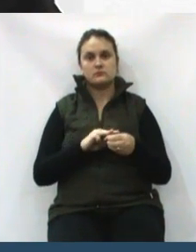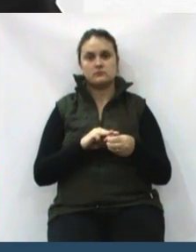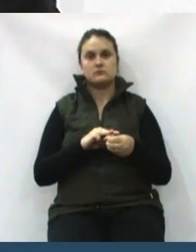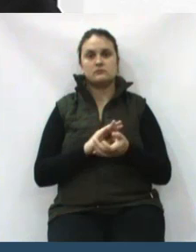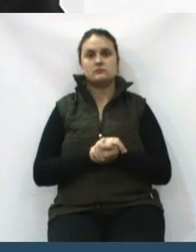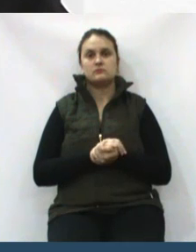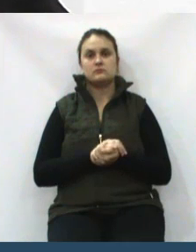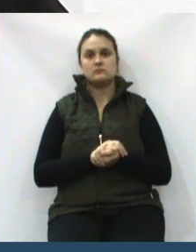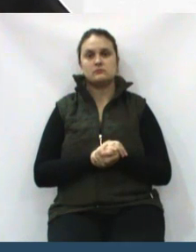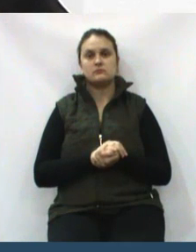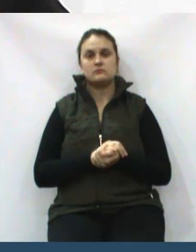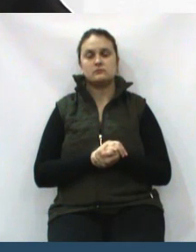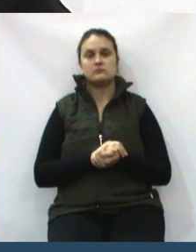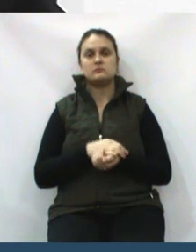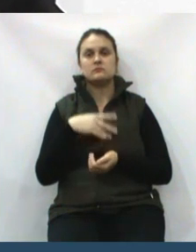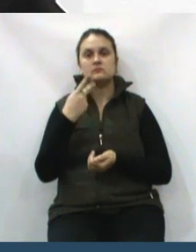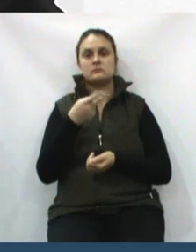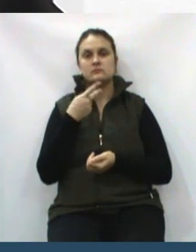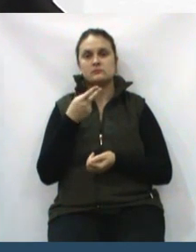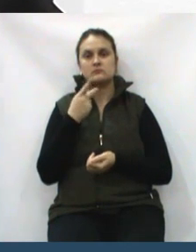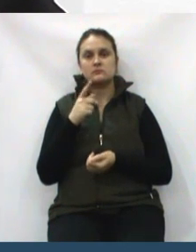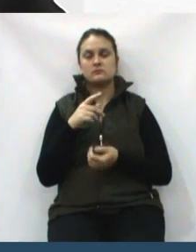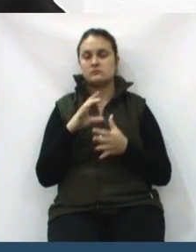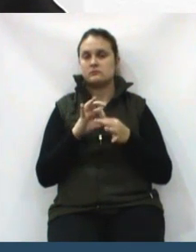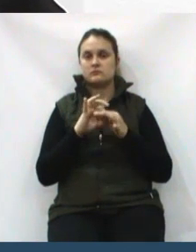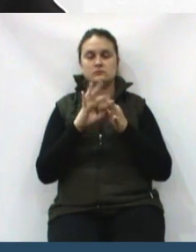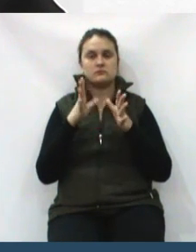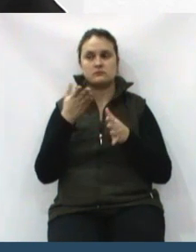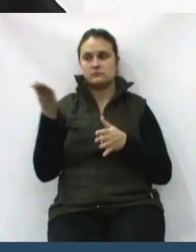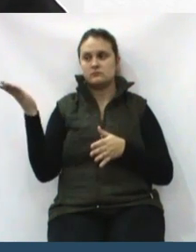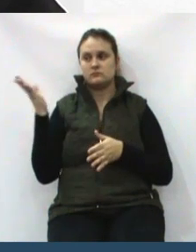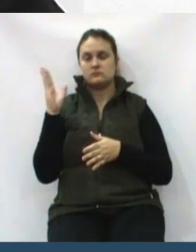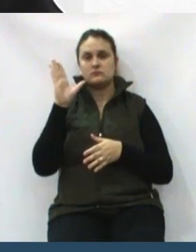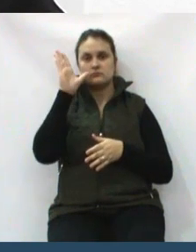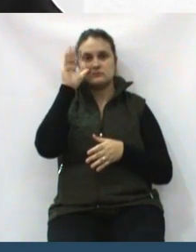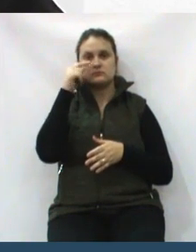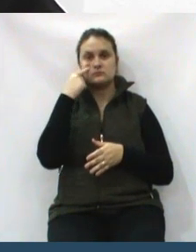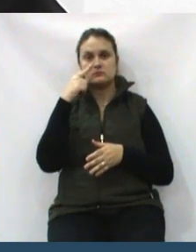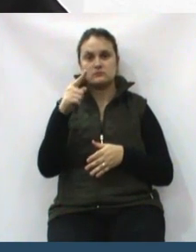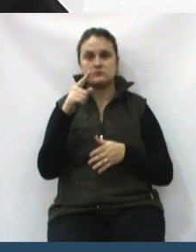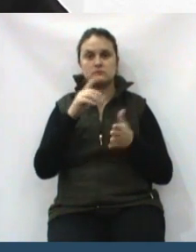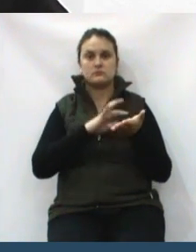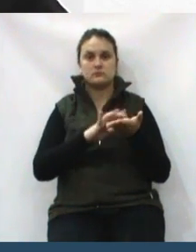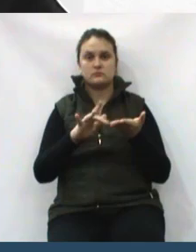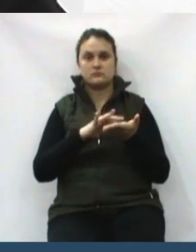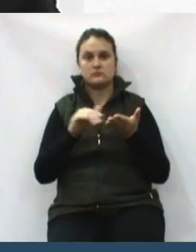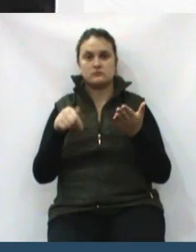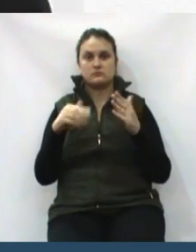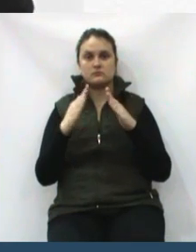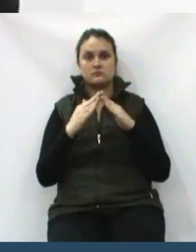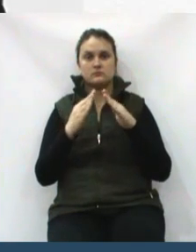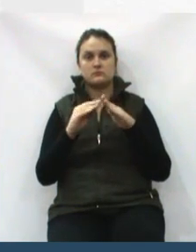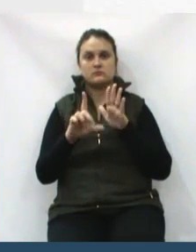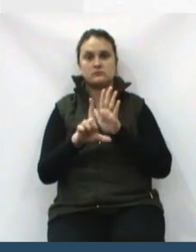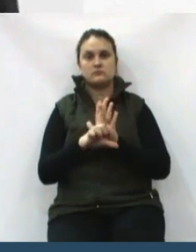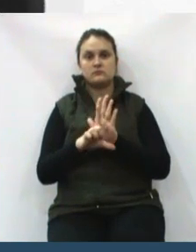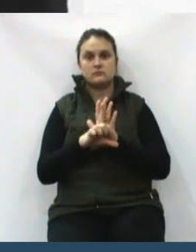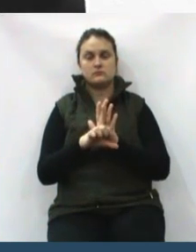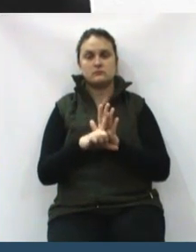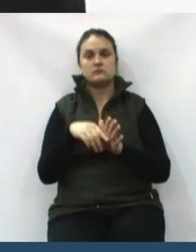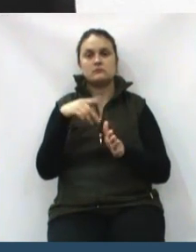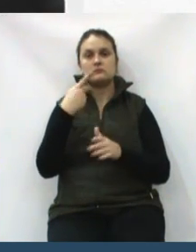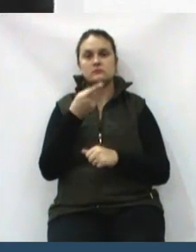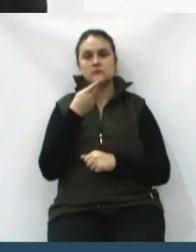município, que está à disposição de vossas senhorias na secretaria dessa Casa de Leis,